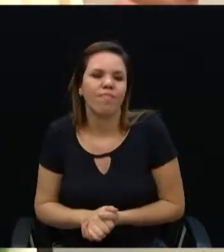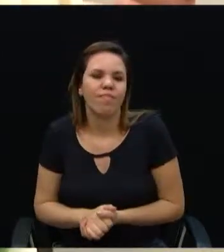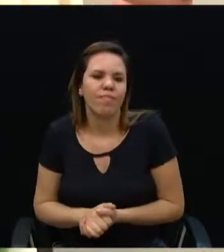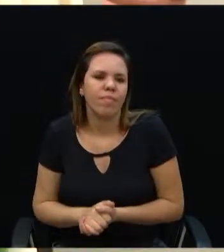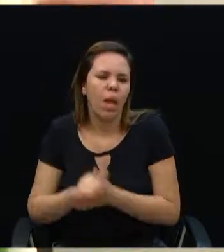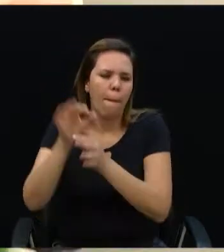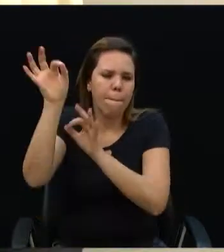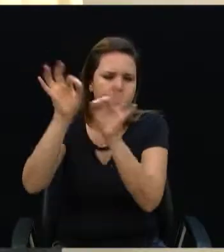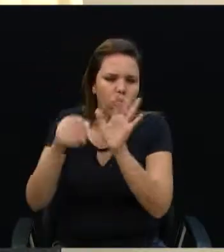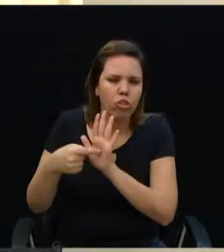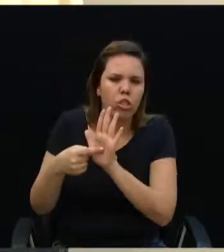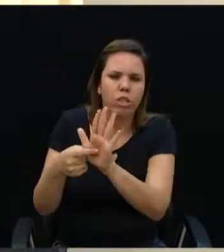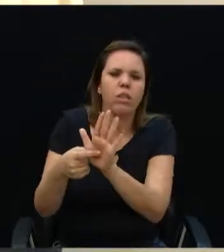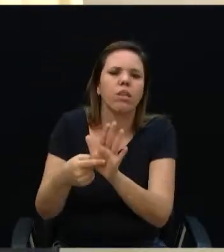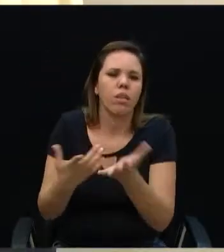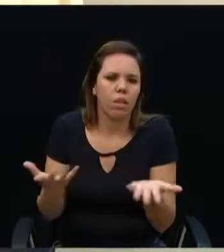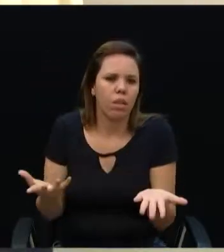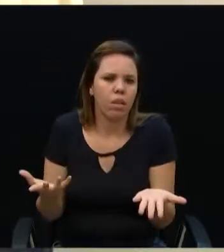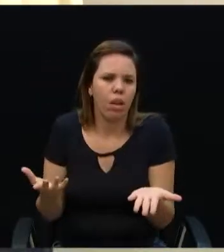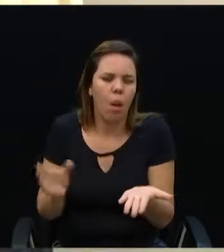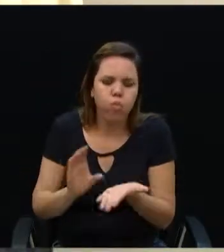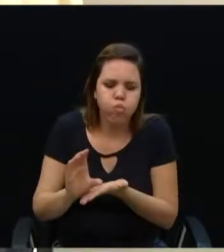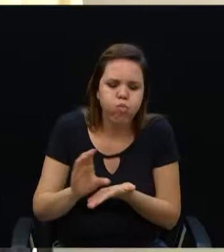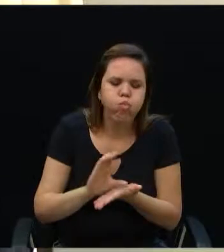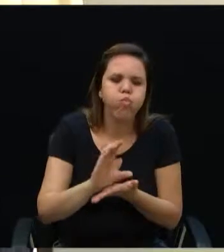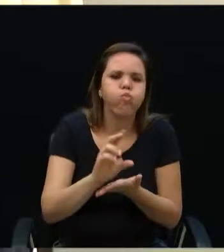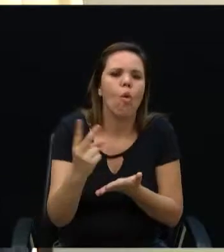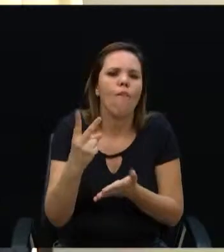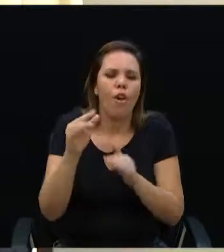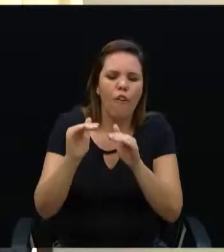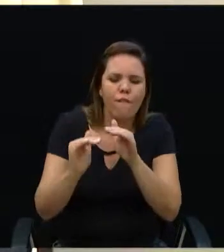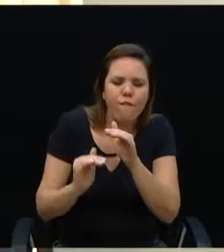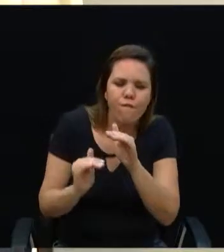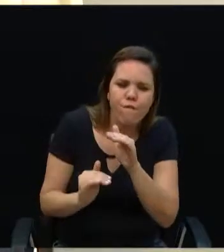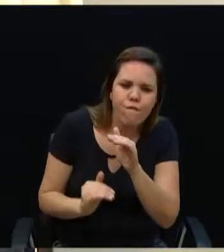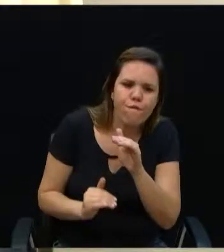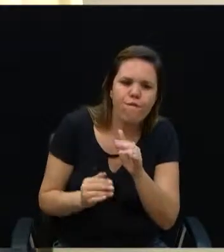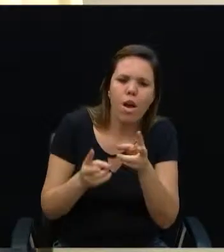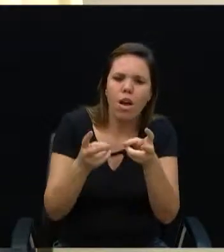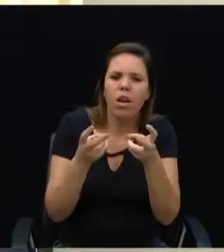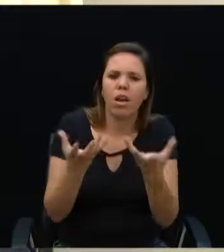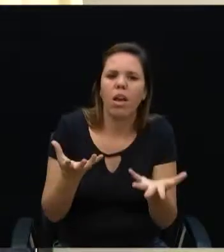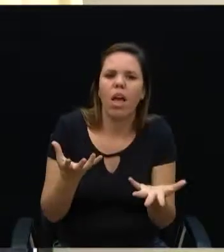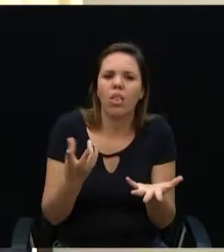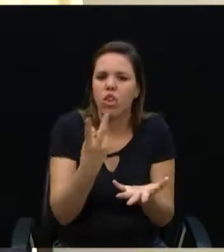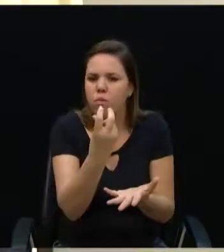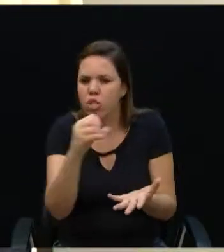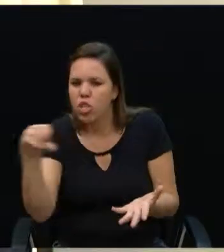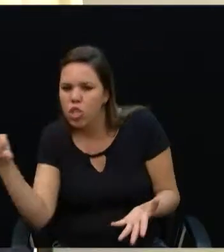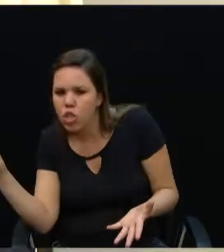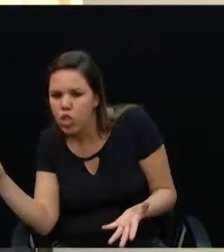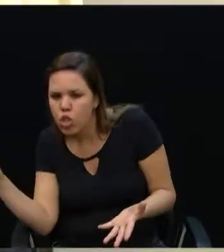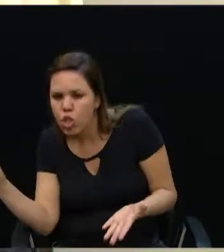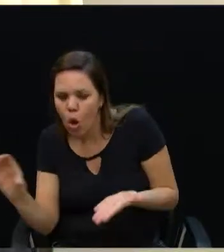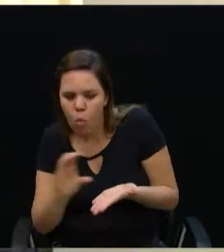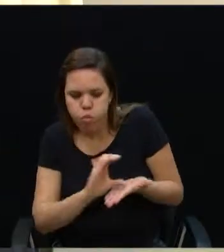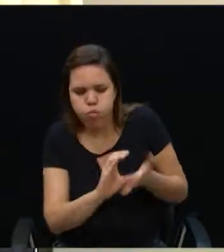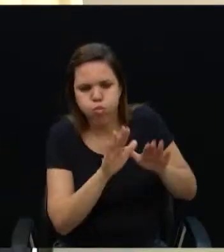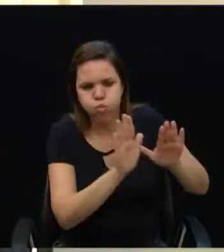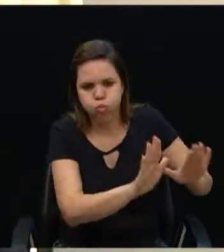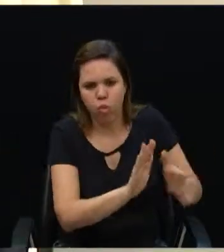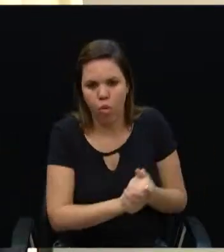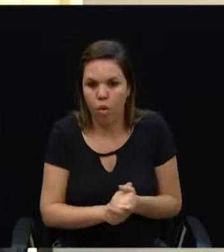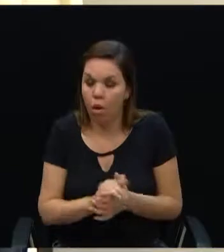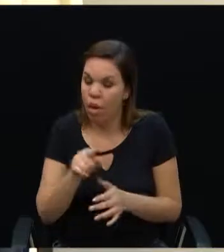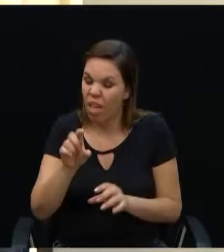está projetando talvez até a receita inferior àquela prevista para 2019 no orçamento.